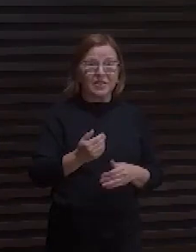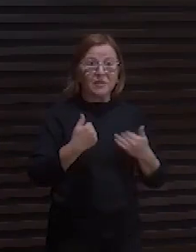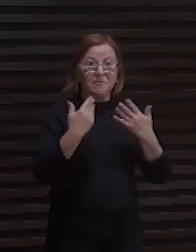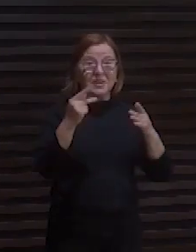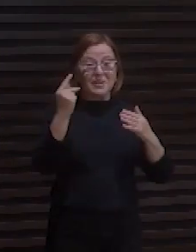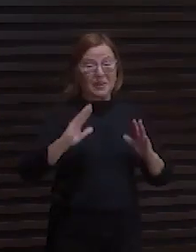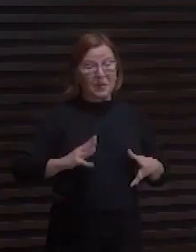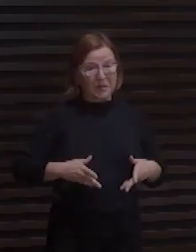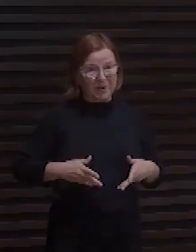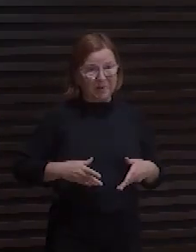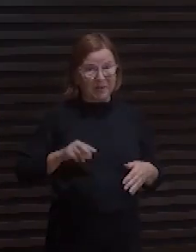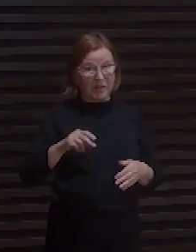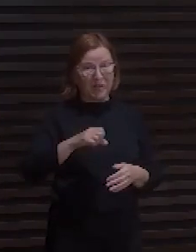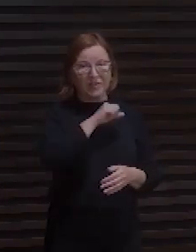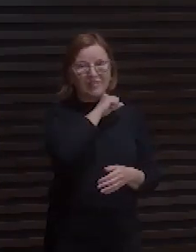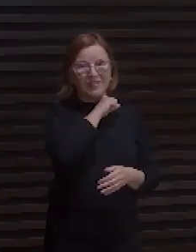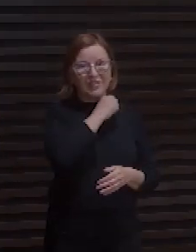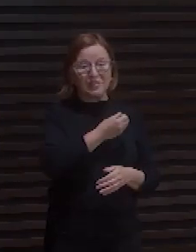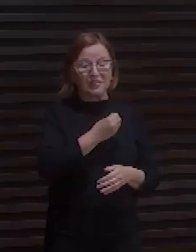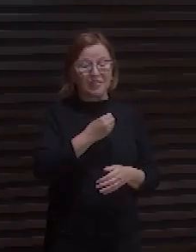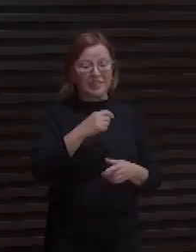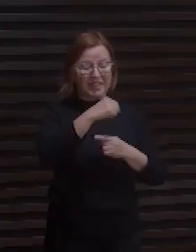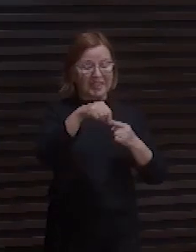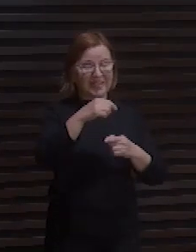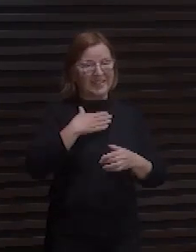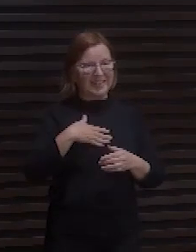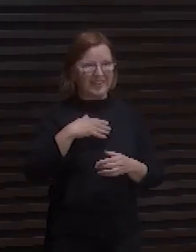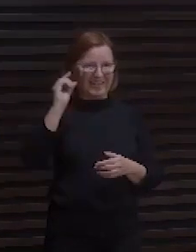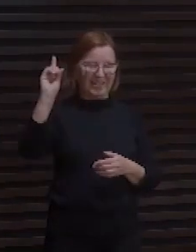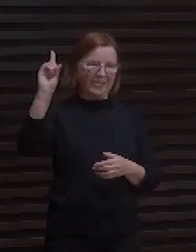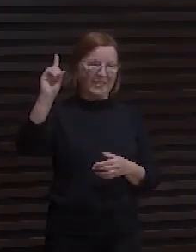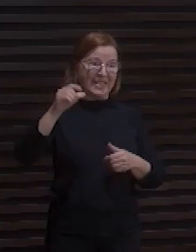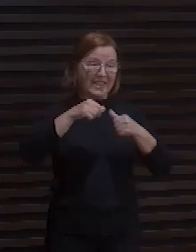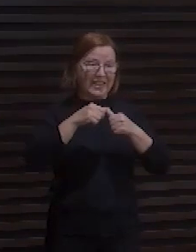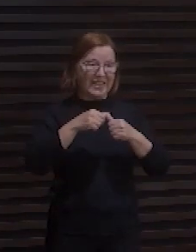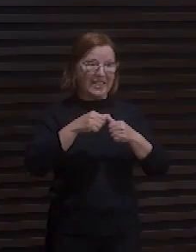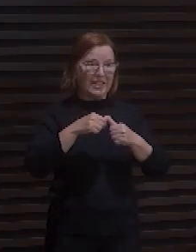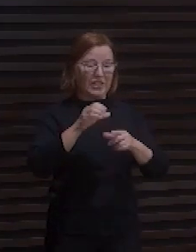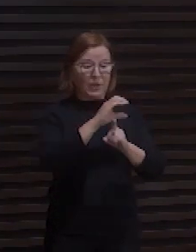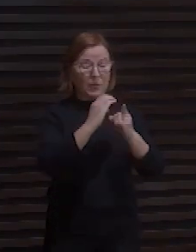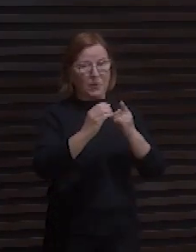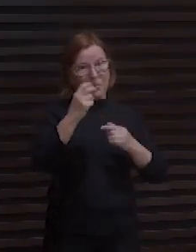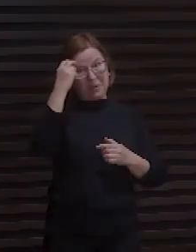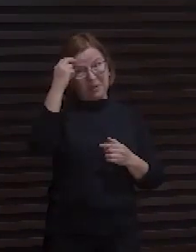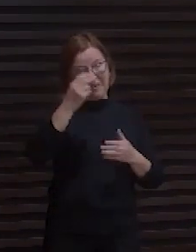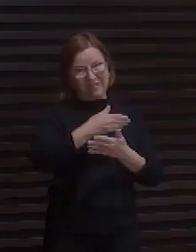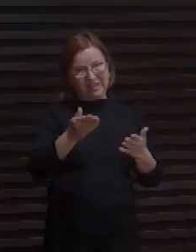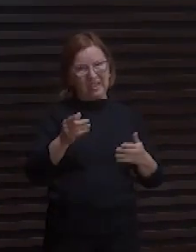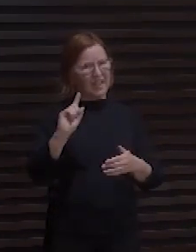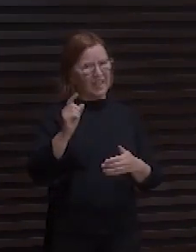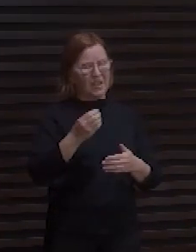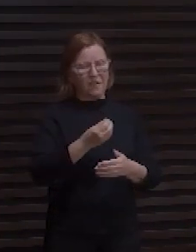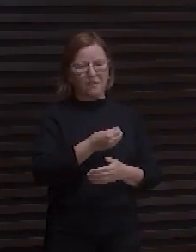como sacrifício vivo, santo e agradável a Deus. Este é o culto racional de vocês. E não vivam conforme